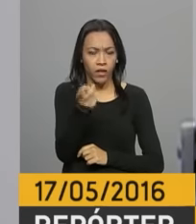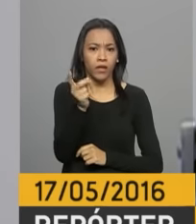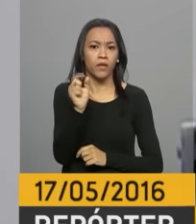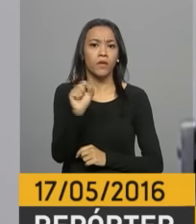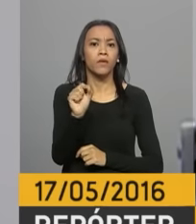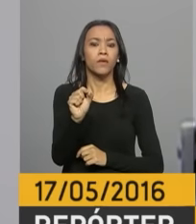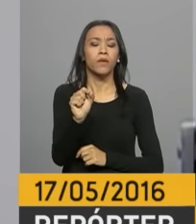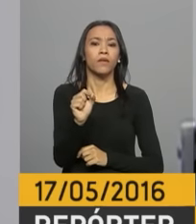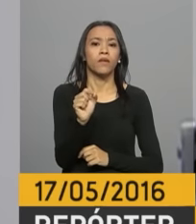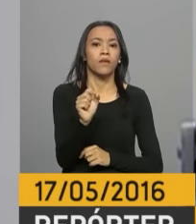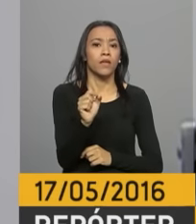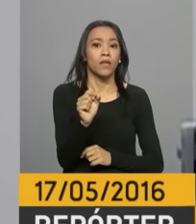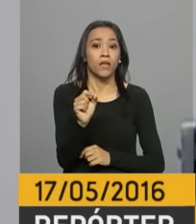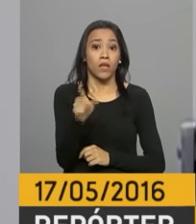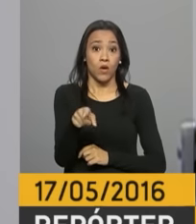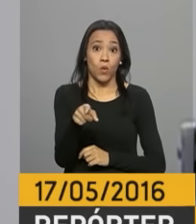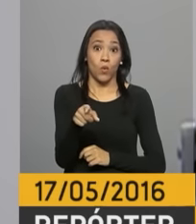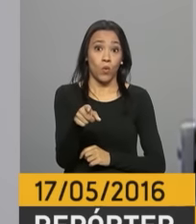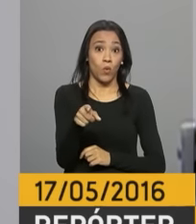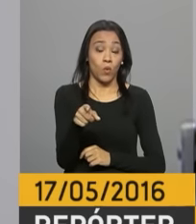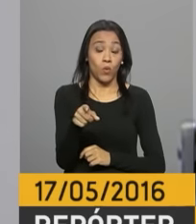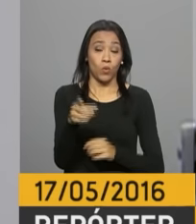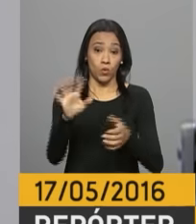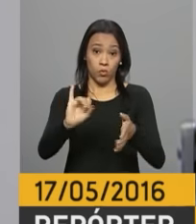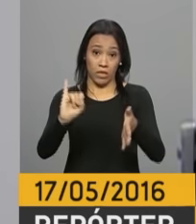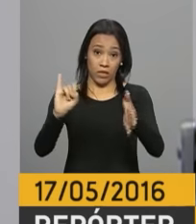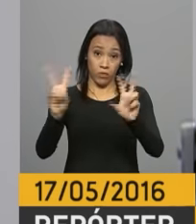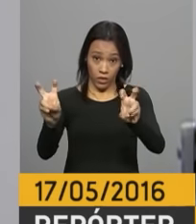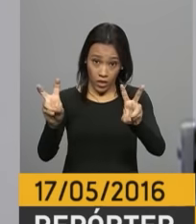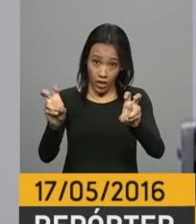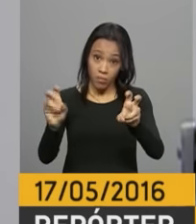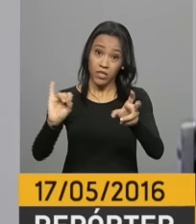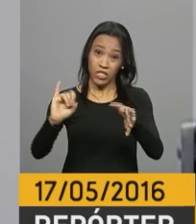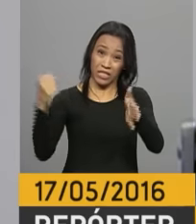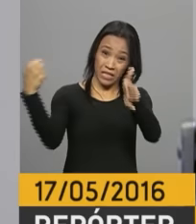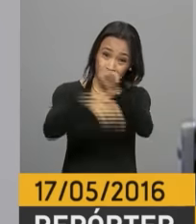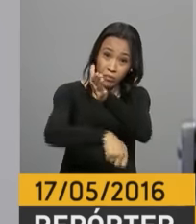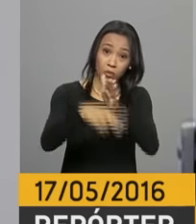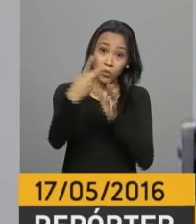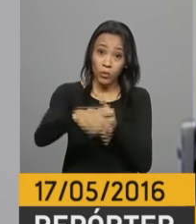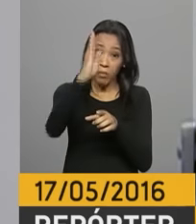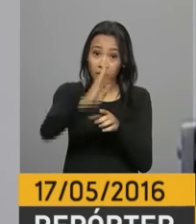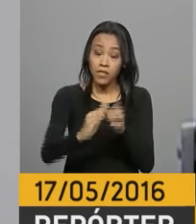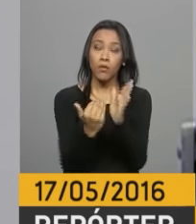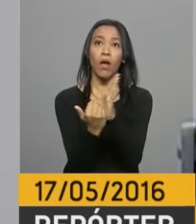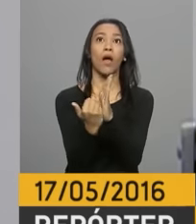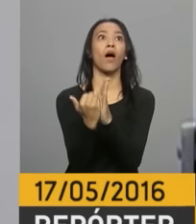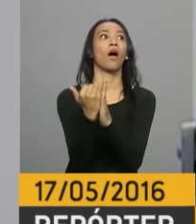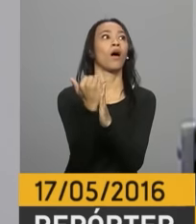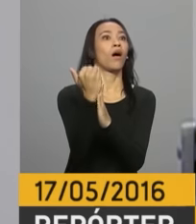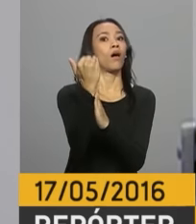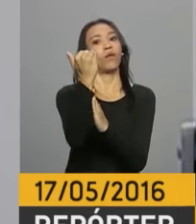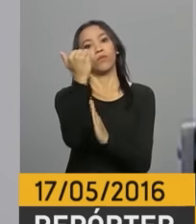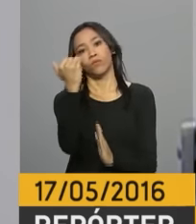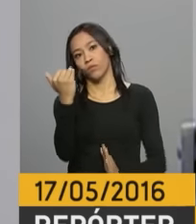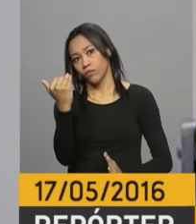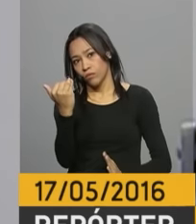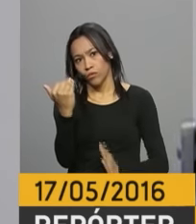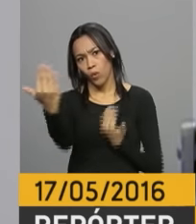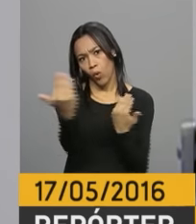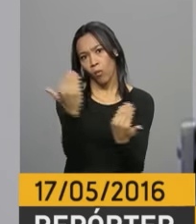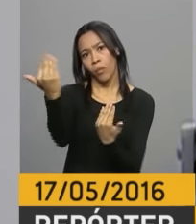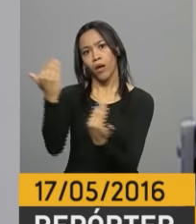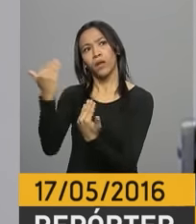o nível da tributação brasileira é muito elevado para padrões de